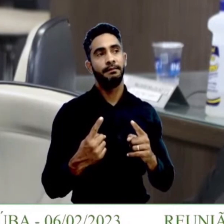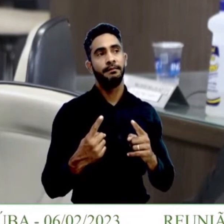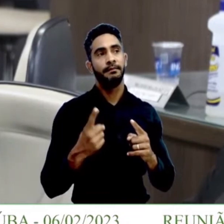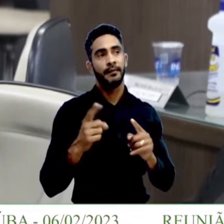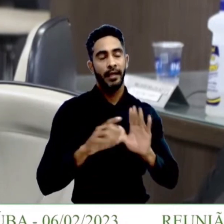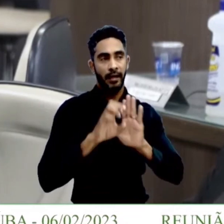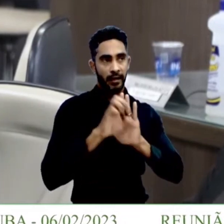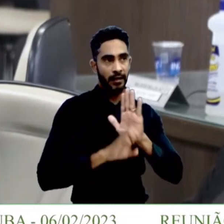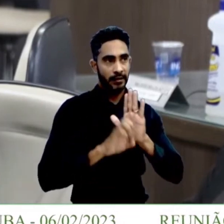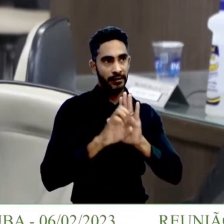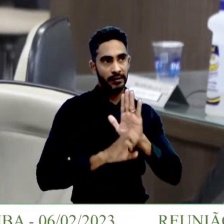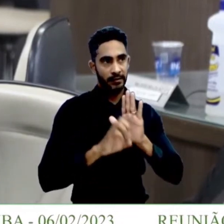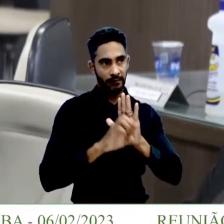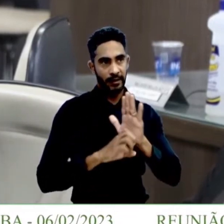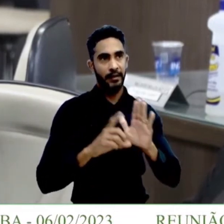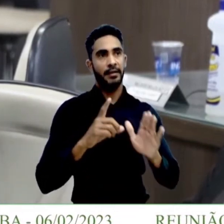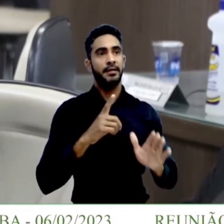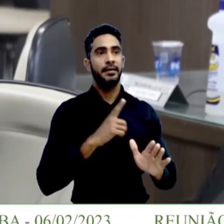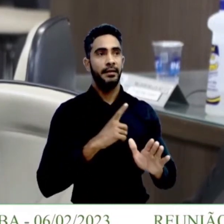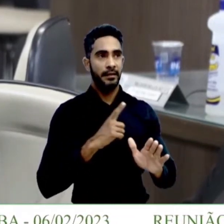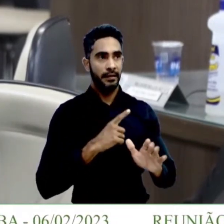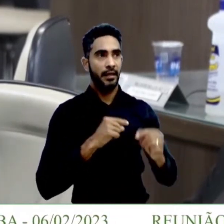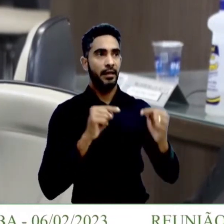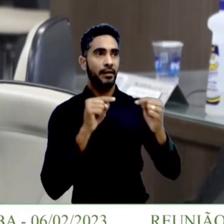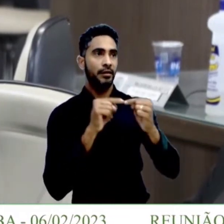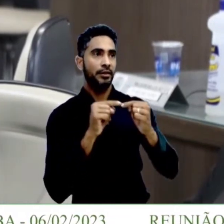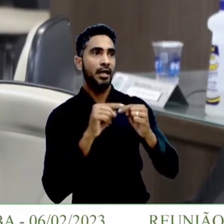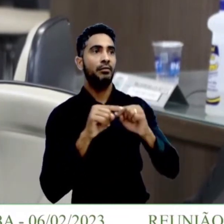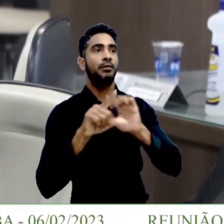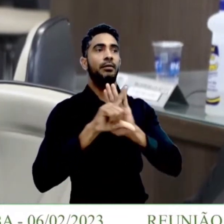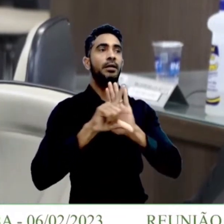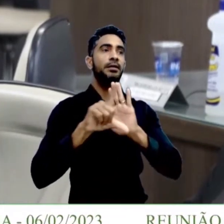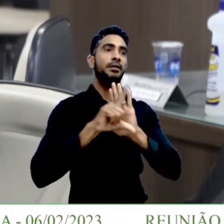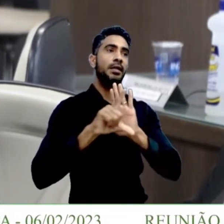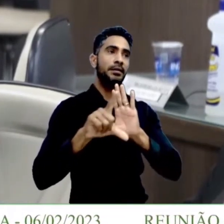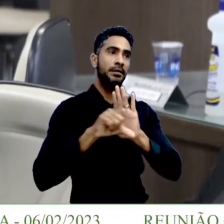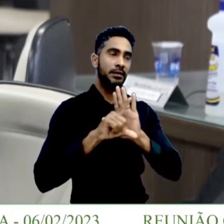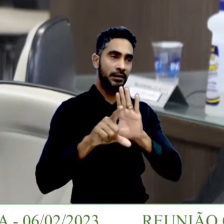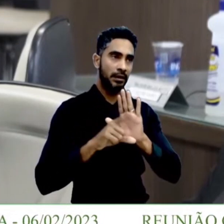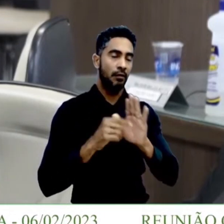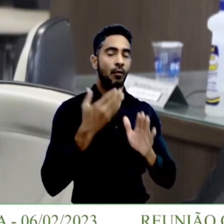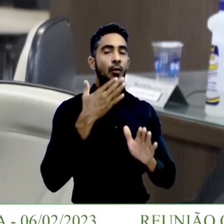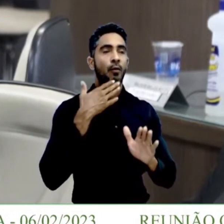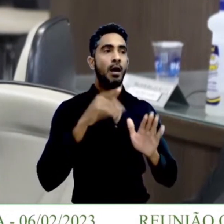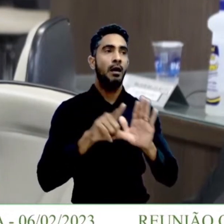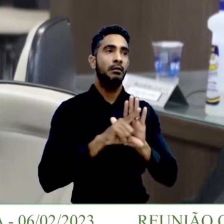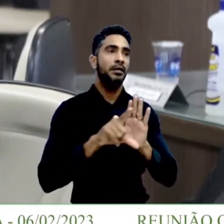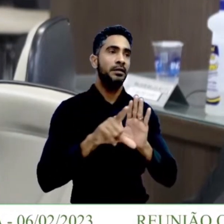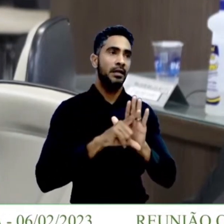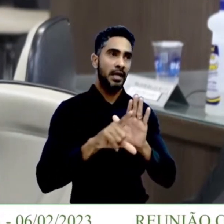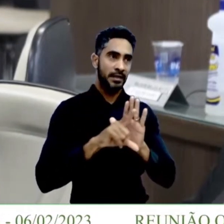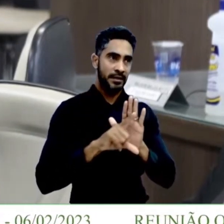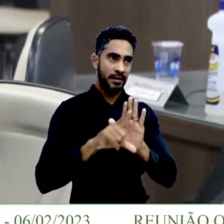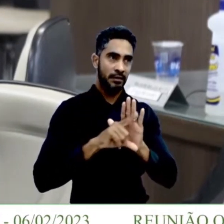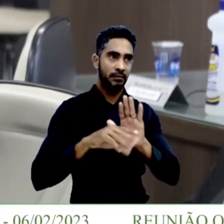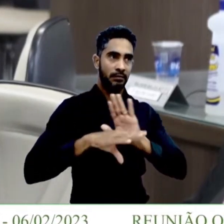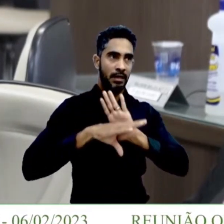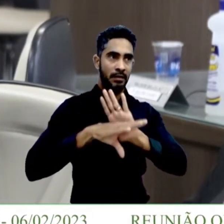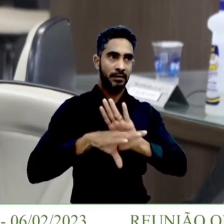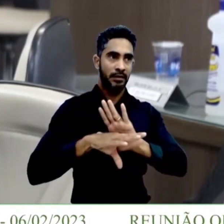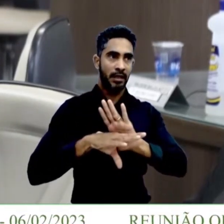essas emendas tem que ser de acordo com as legislações. Qual é a legislação específica para